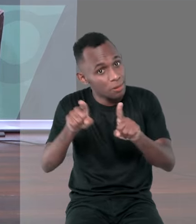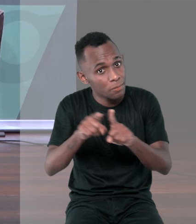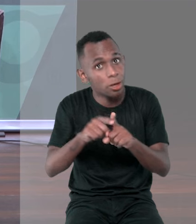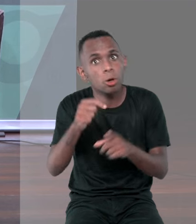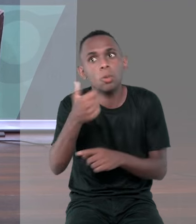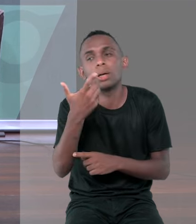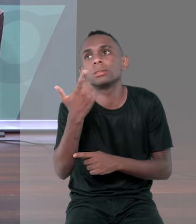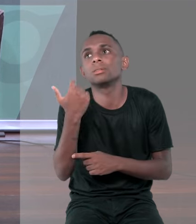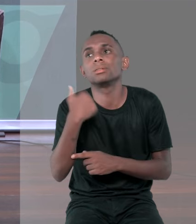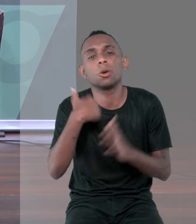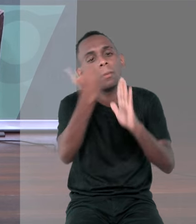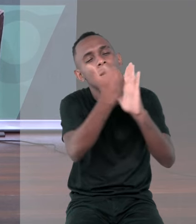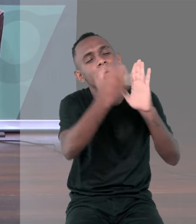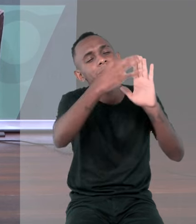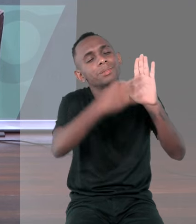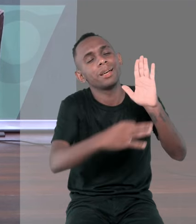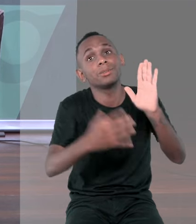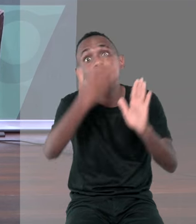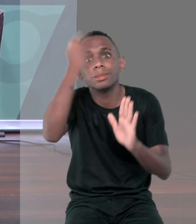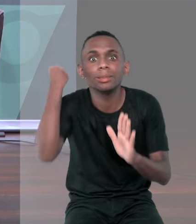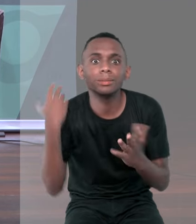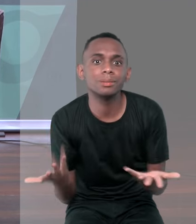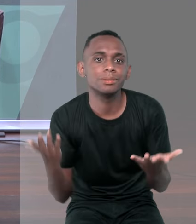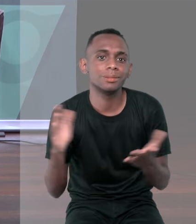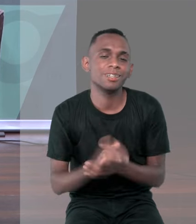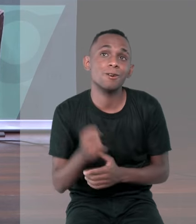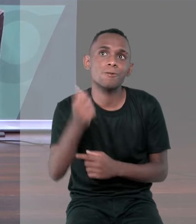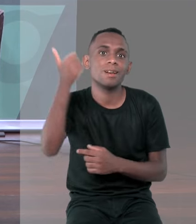Quase que eu acertei todo o roteiro. Esperando esse momento toda...